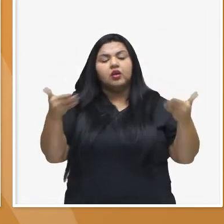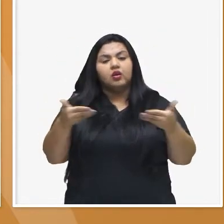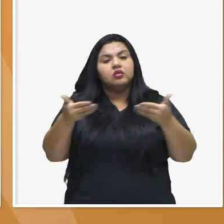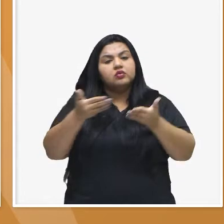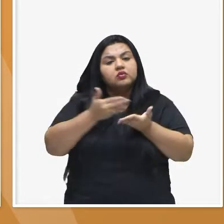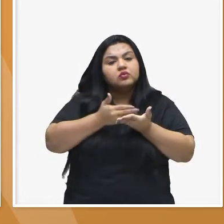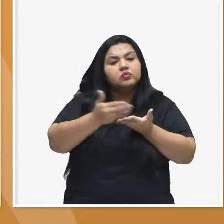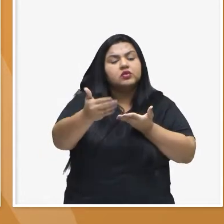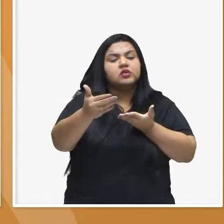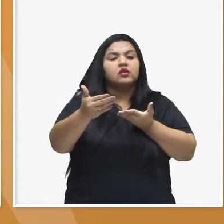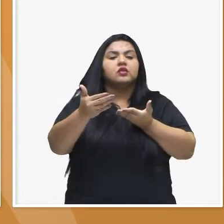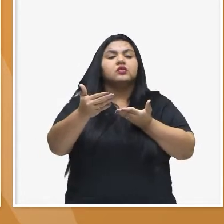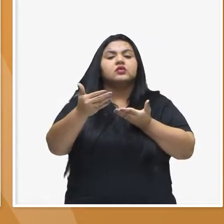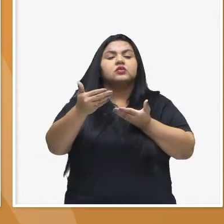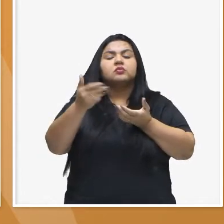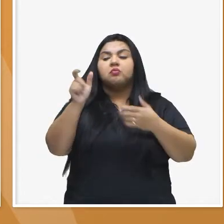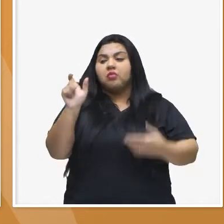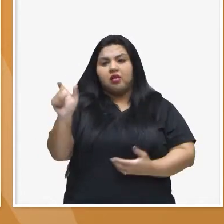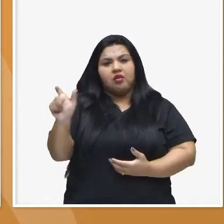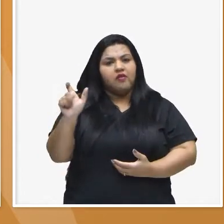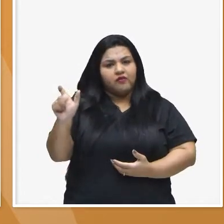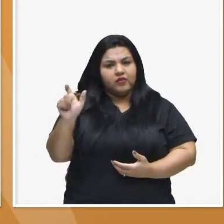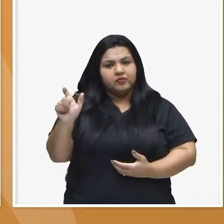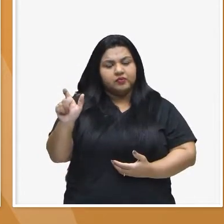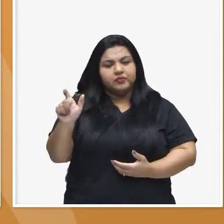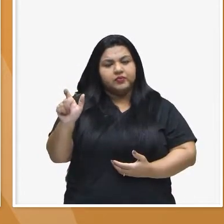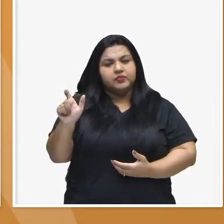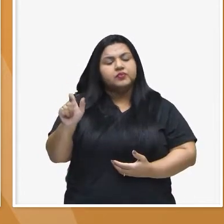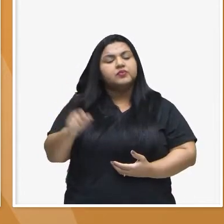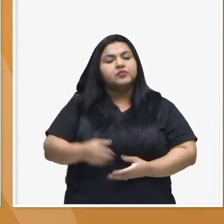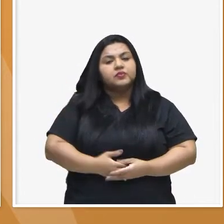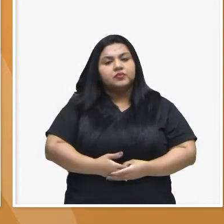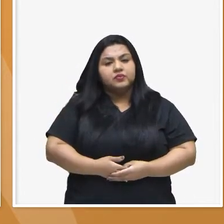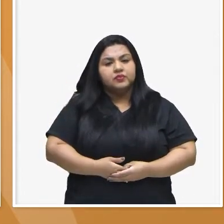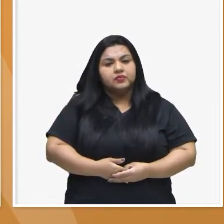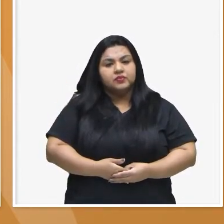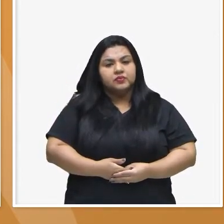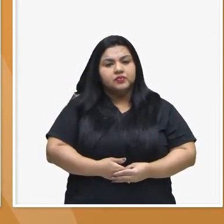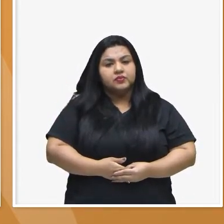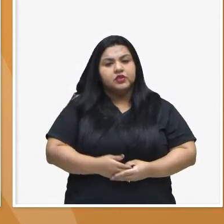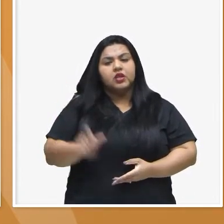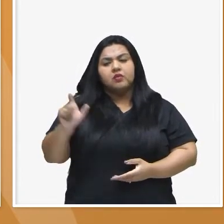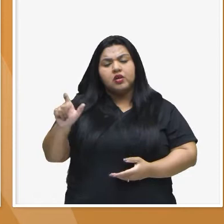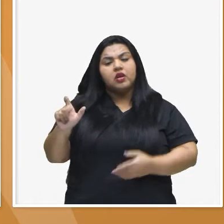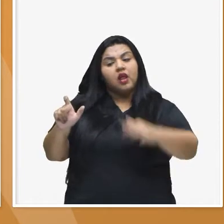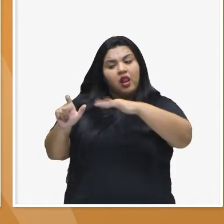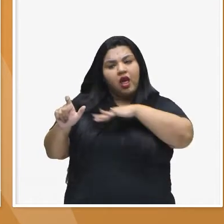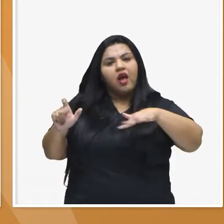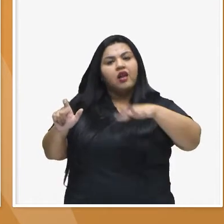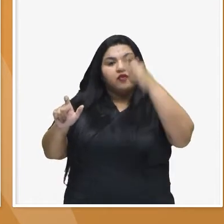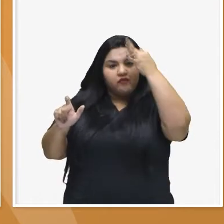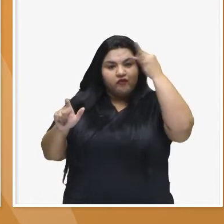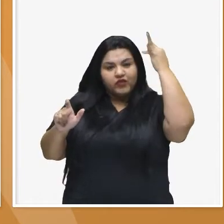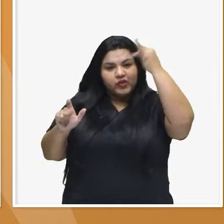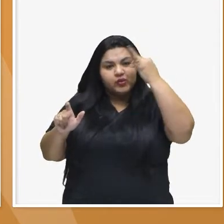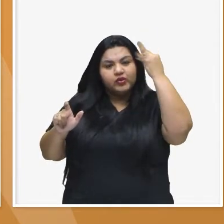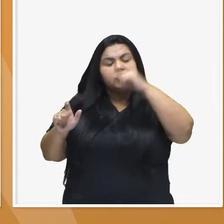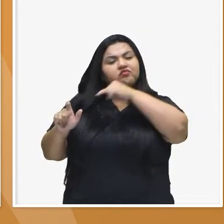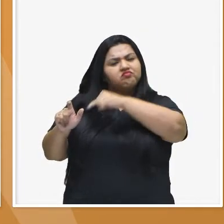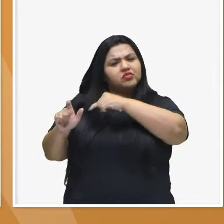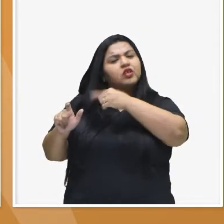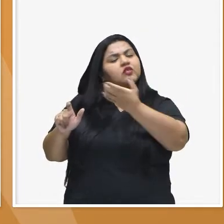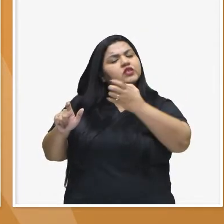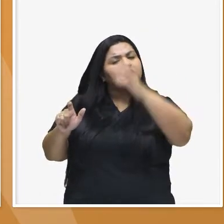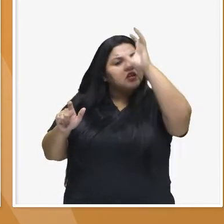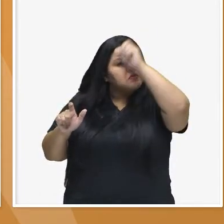falando, então, de uma palavrinha aqui, que ela é do campo da filosofia, e eu quero que vocês